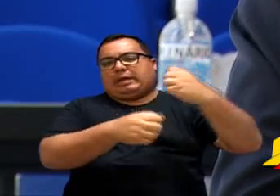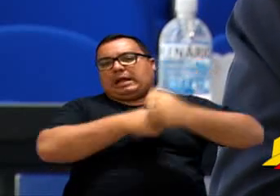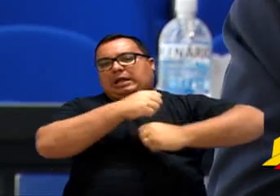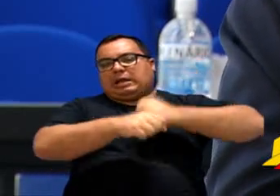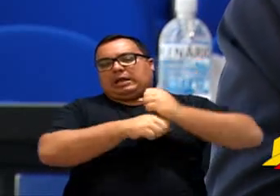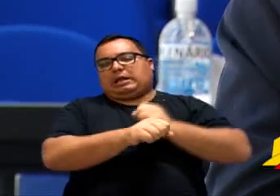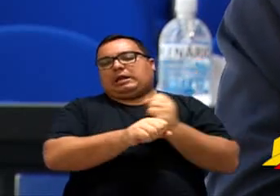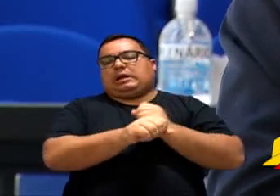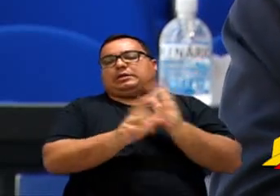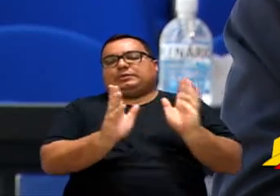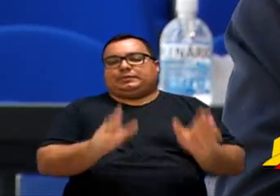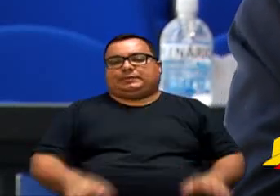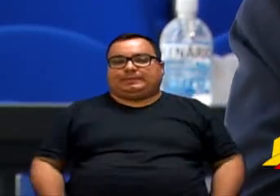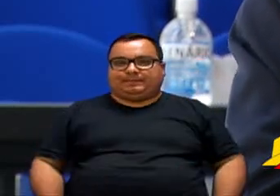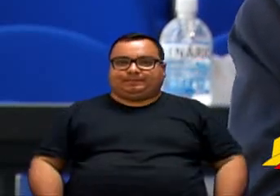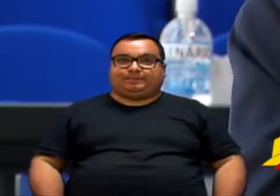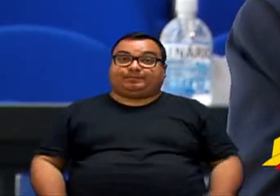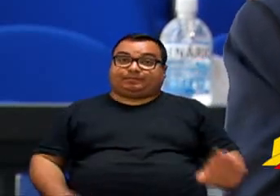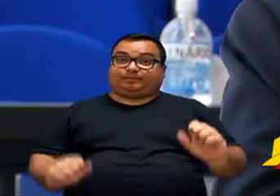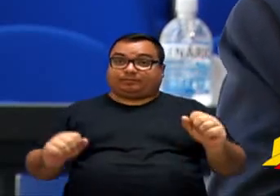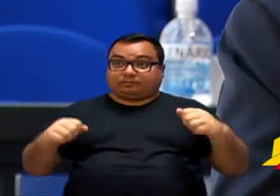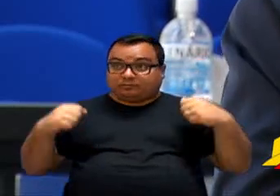defesa da classe trabalhadora, ela tem que ser